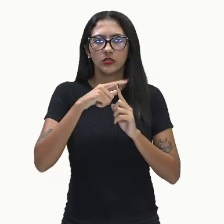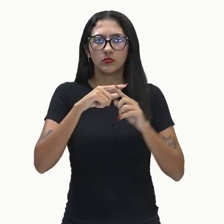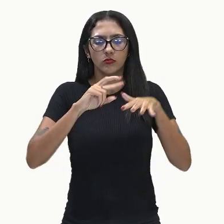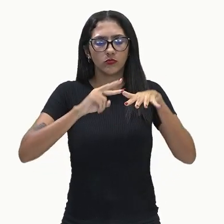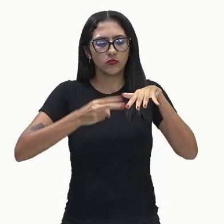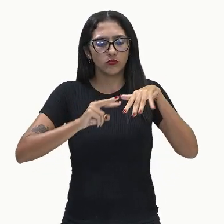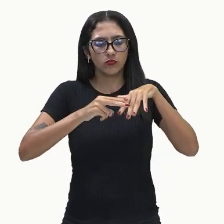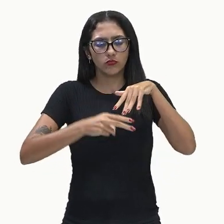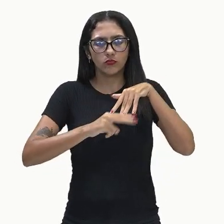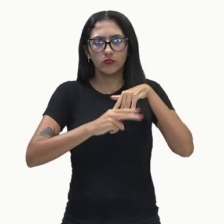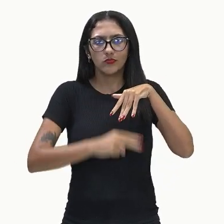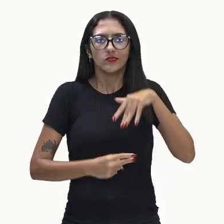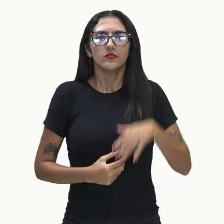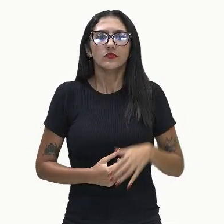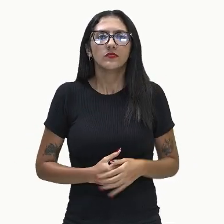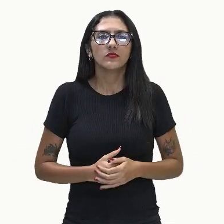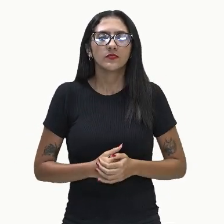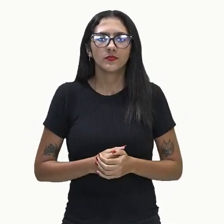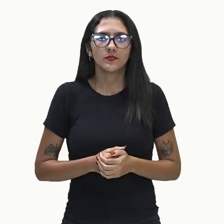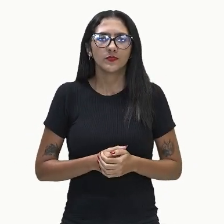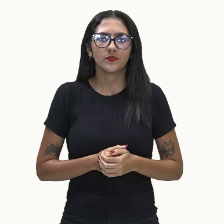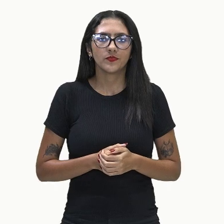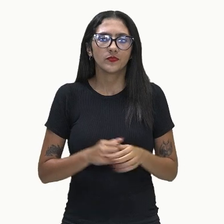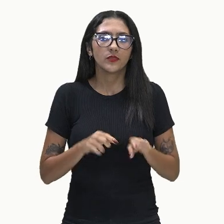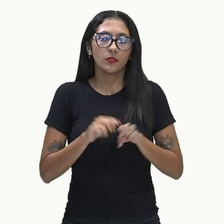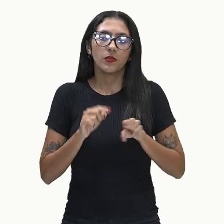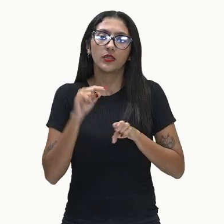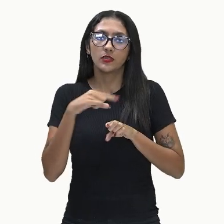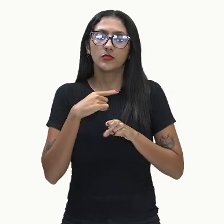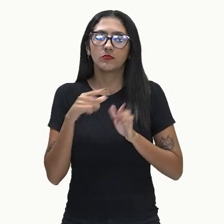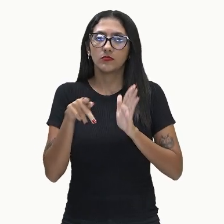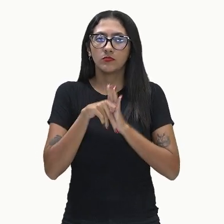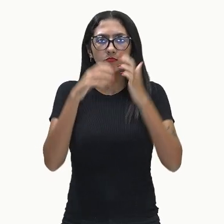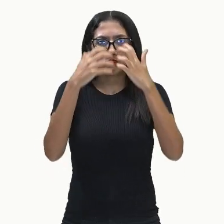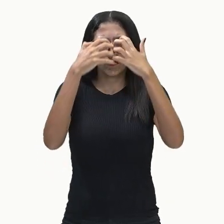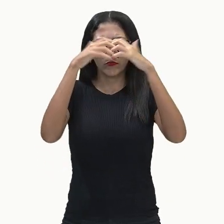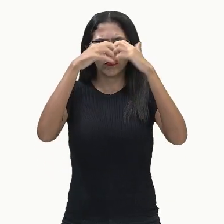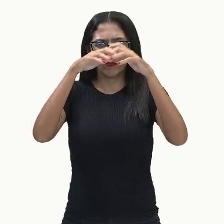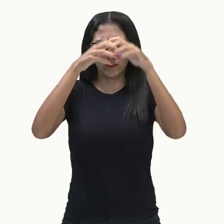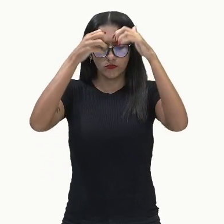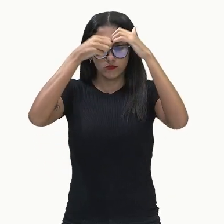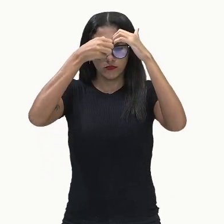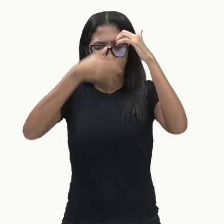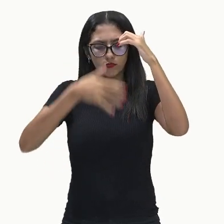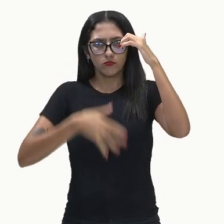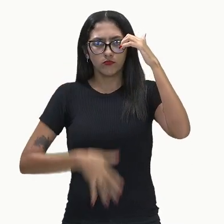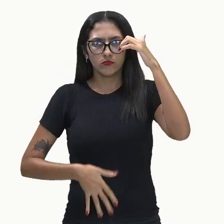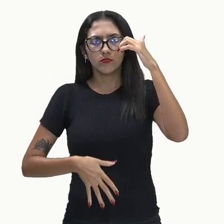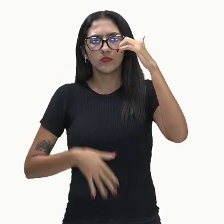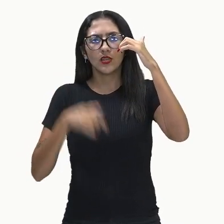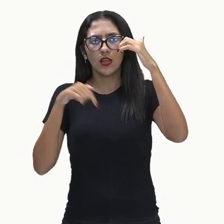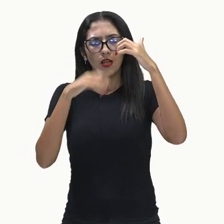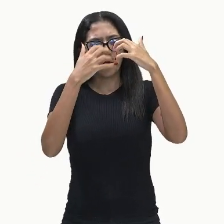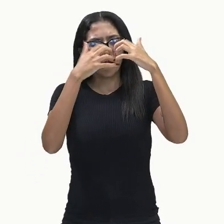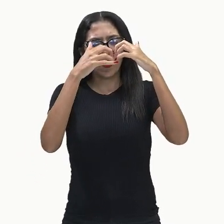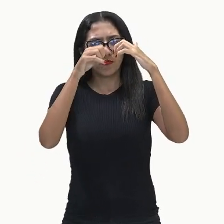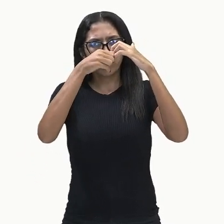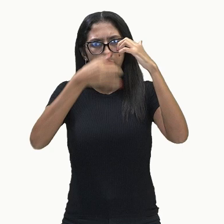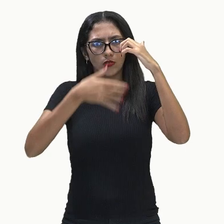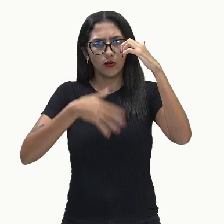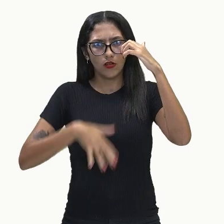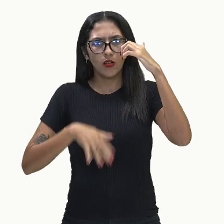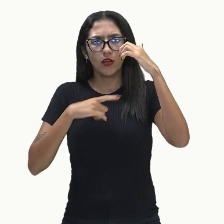mas aí especificamente no nosso sistema nervoso central, ou seja, formando a bainha